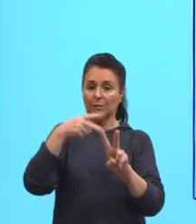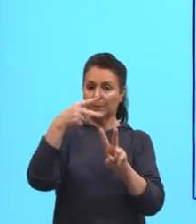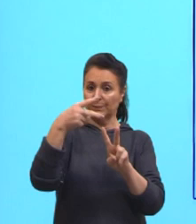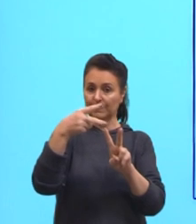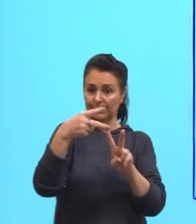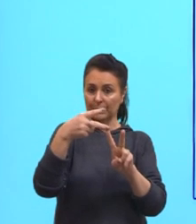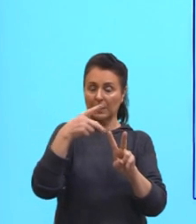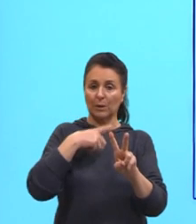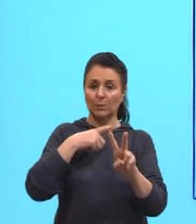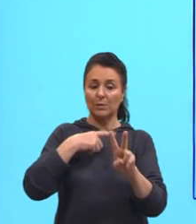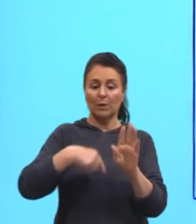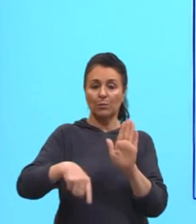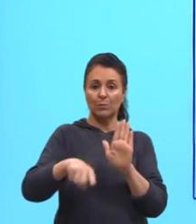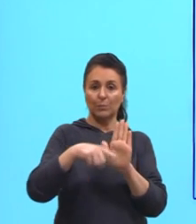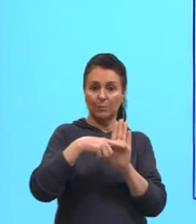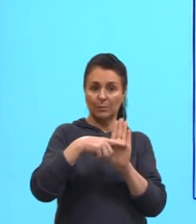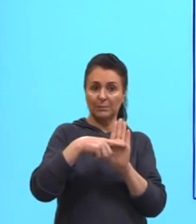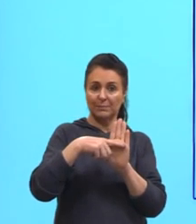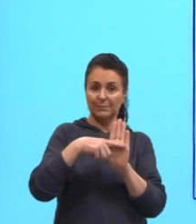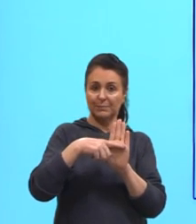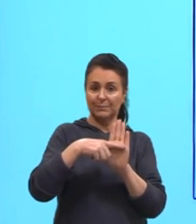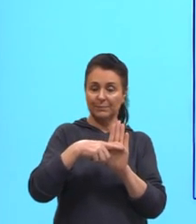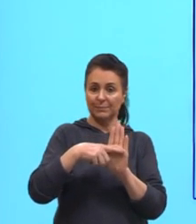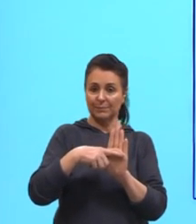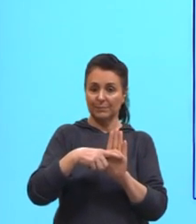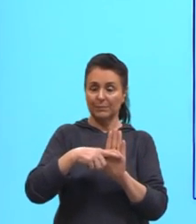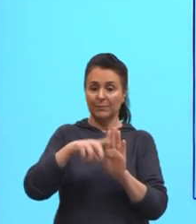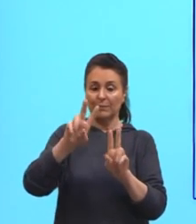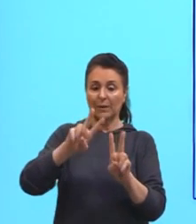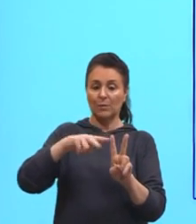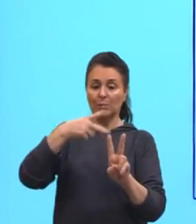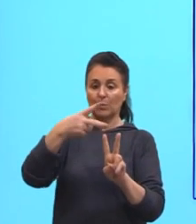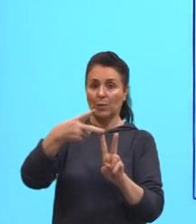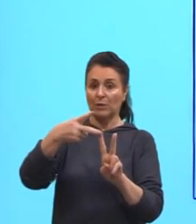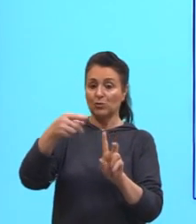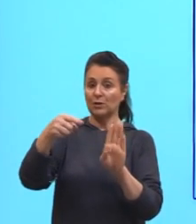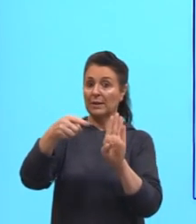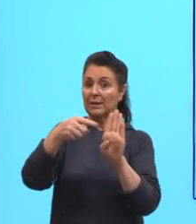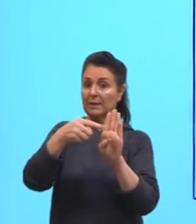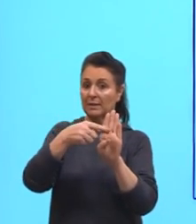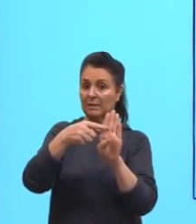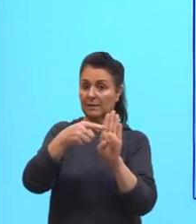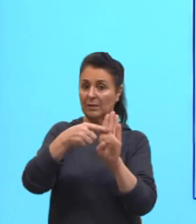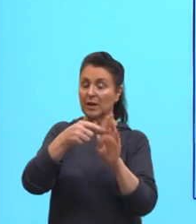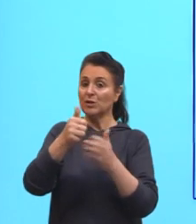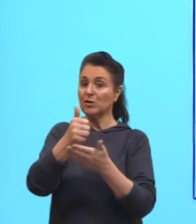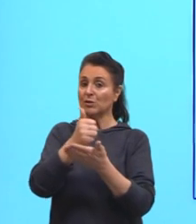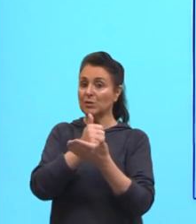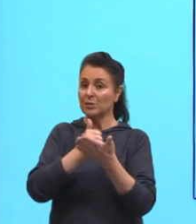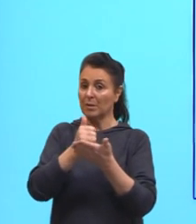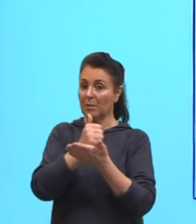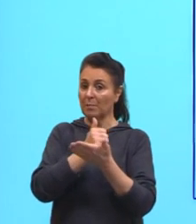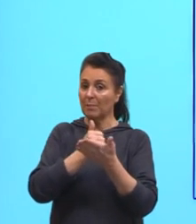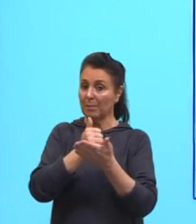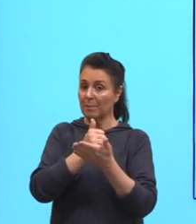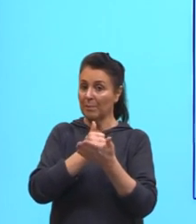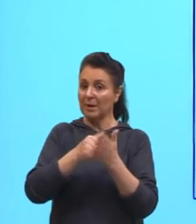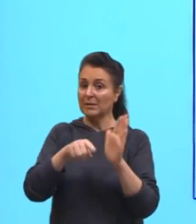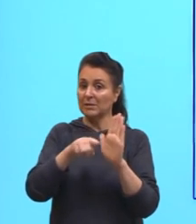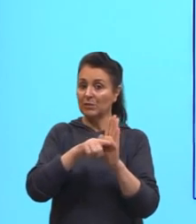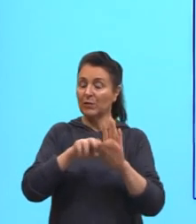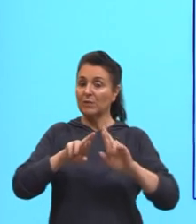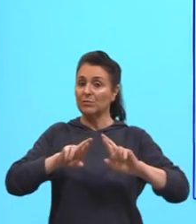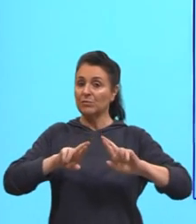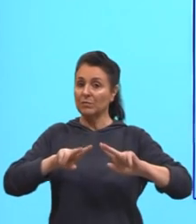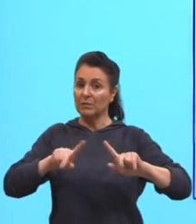o sinal de menos tá então expoente negativo diferente da base negativa né aqui o